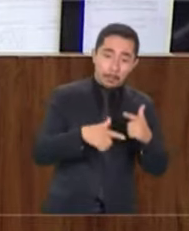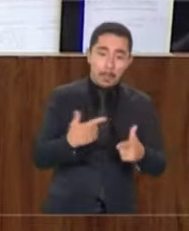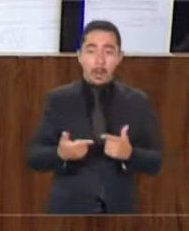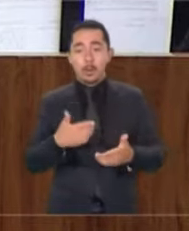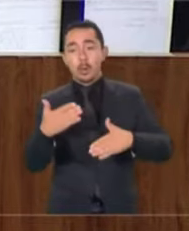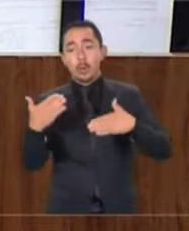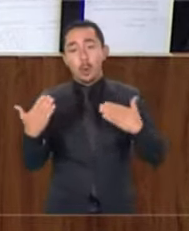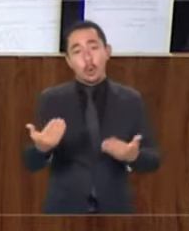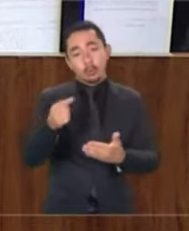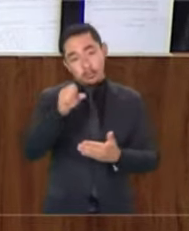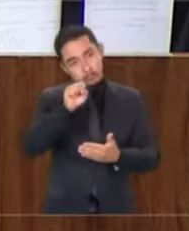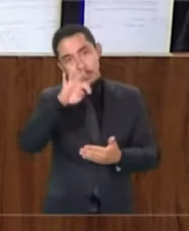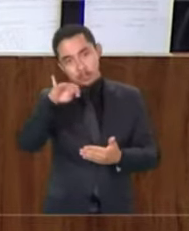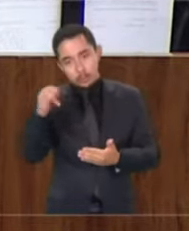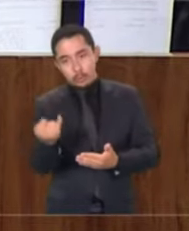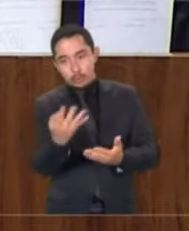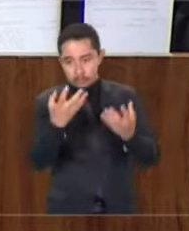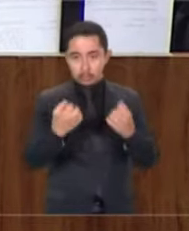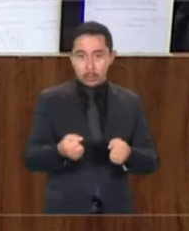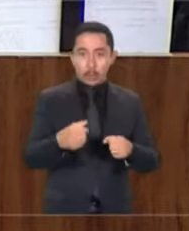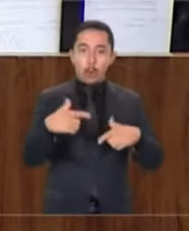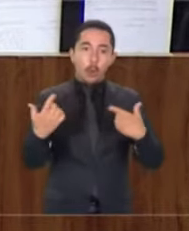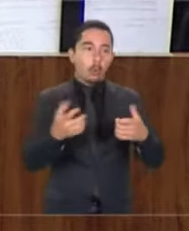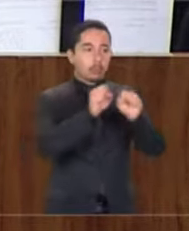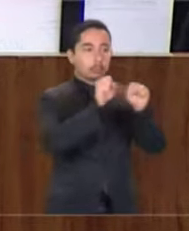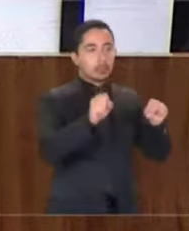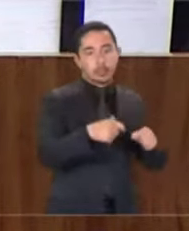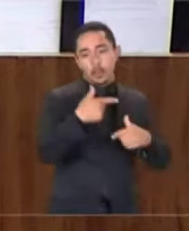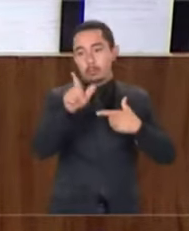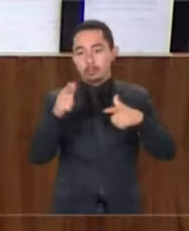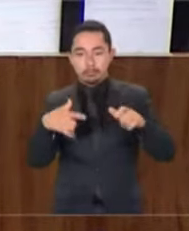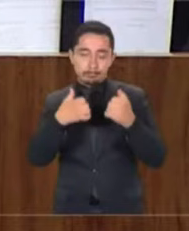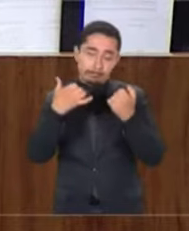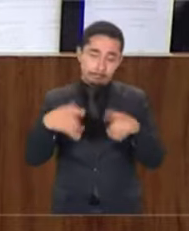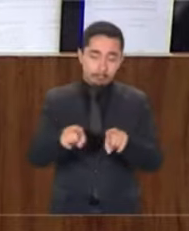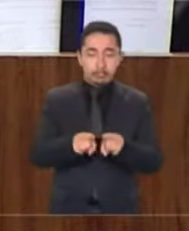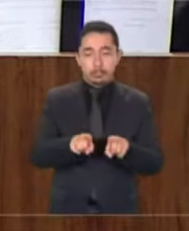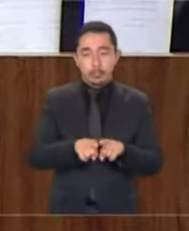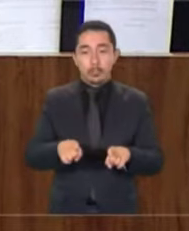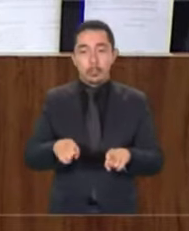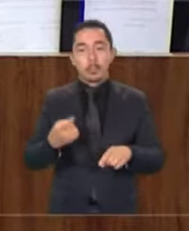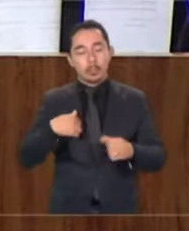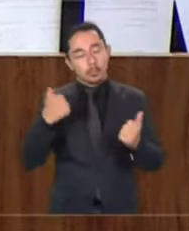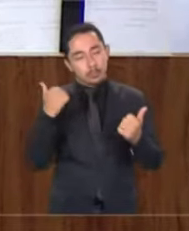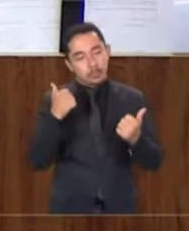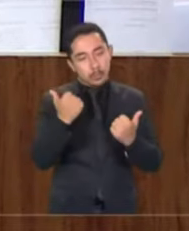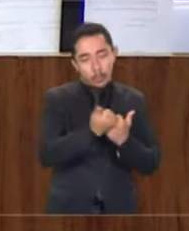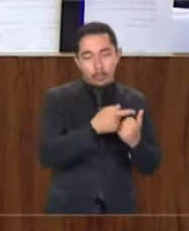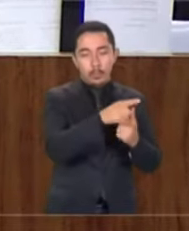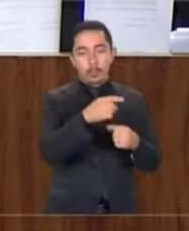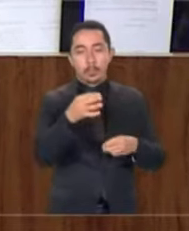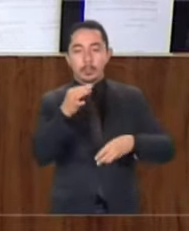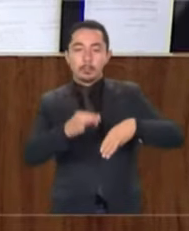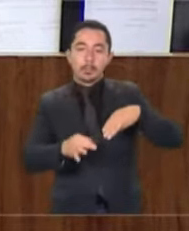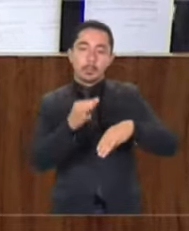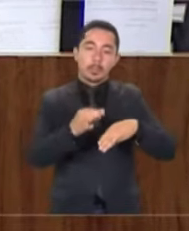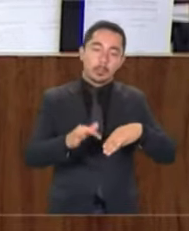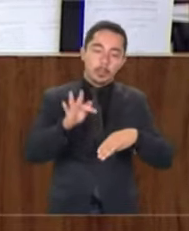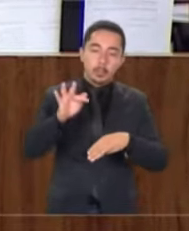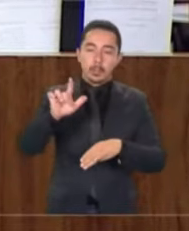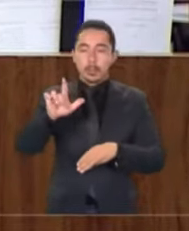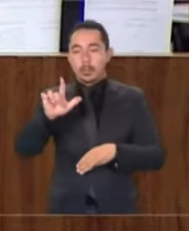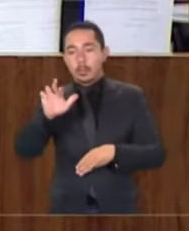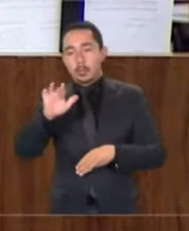vem reconhecendo. Então, também acompanho, pedindo todas as vênias ao ministro Floriano, à ministra Edilene, acompanho